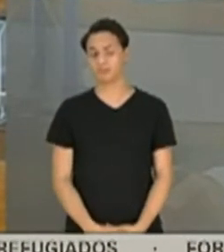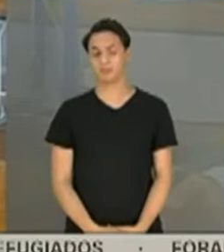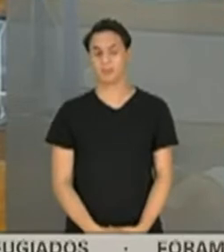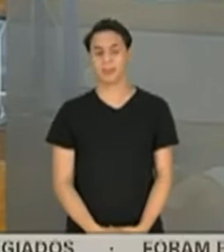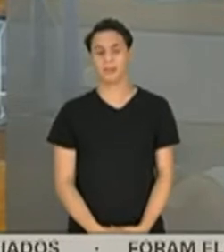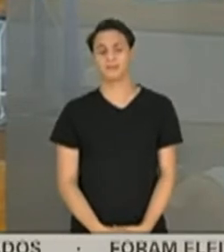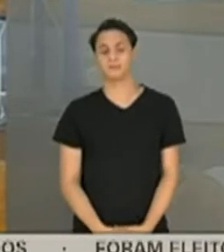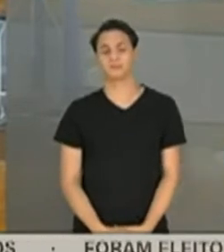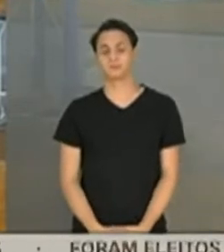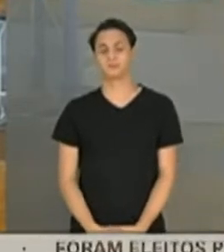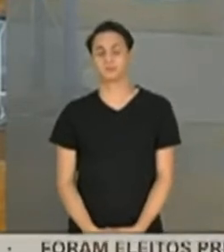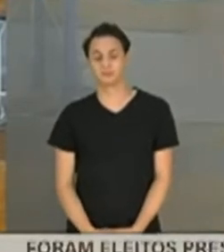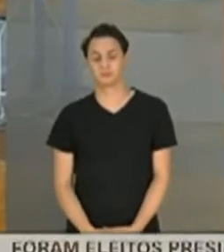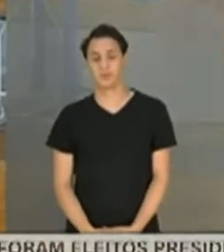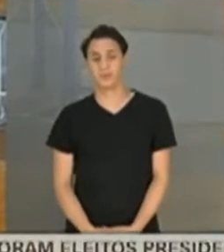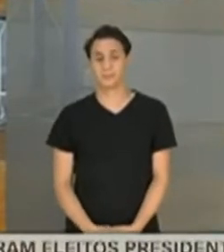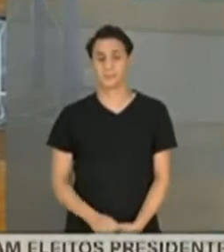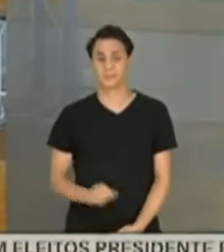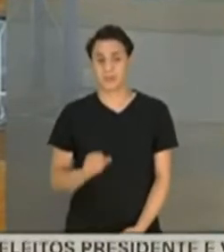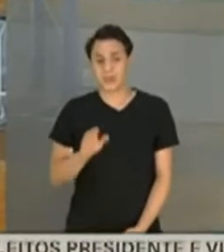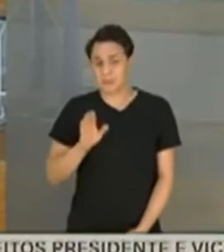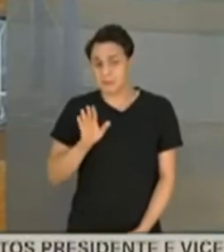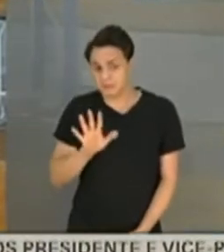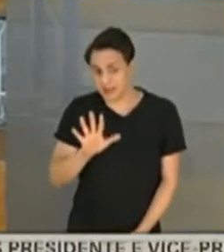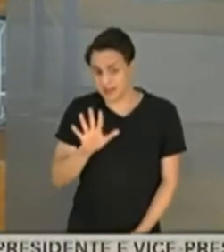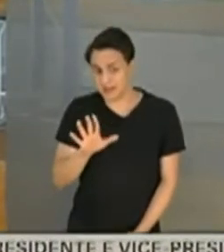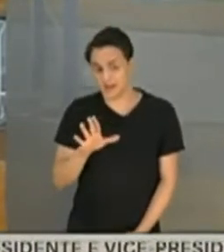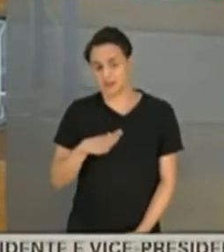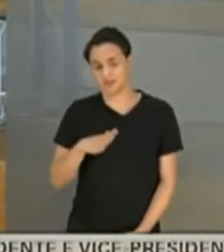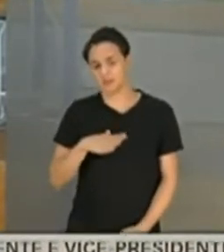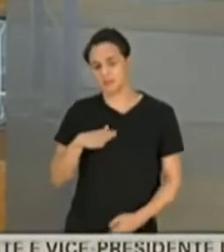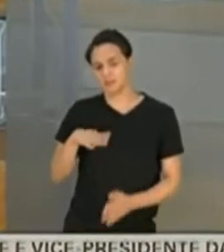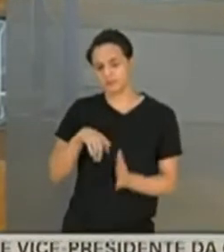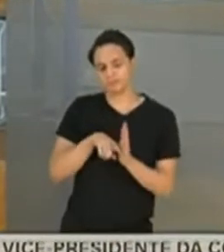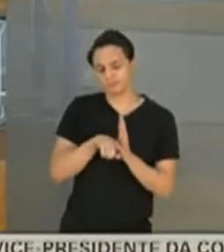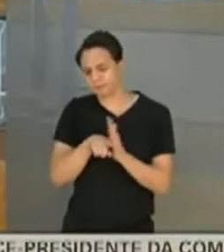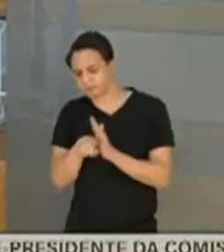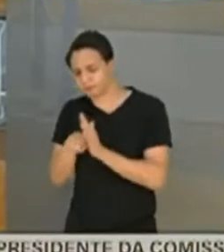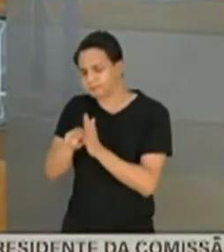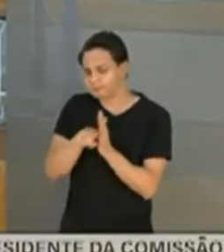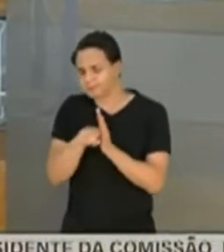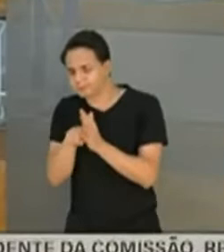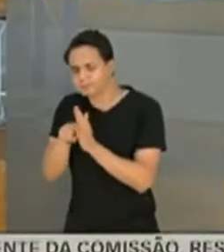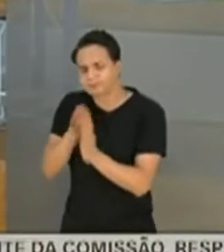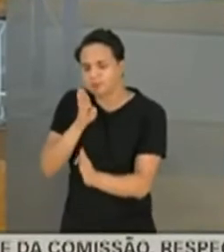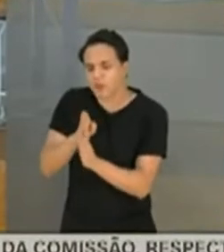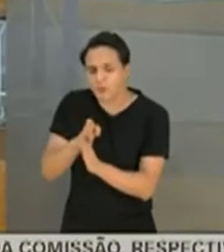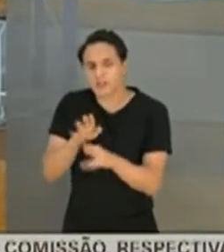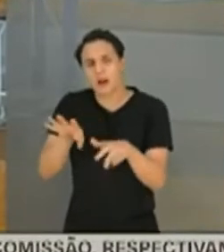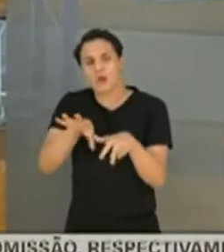mas o rastreio da corrupção, o rastreamento,